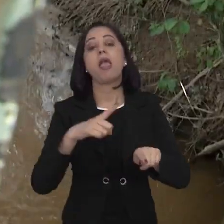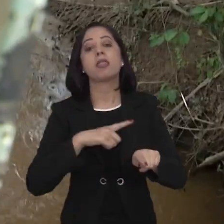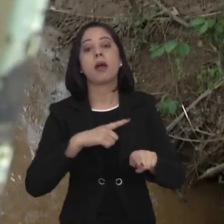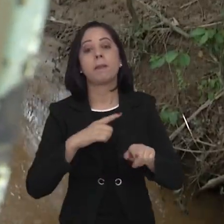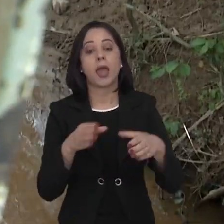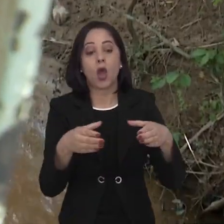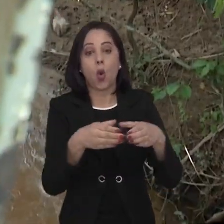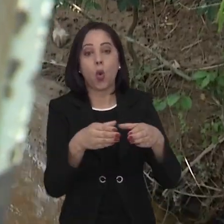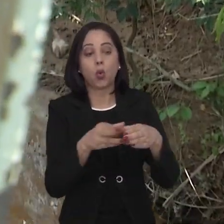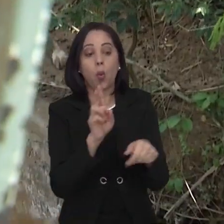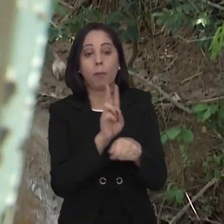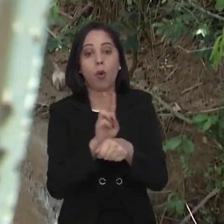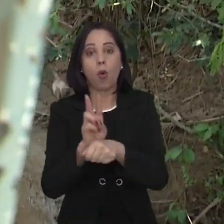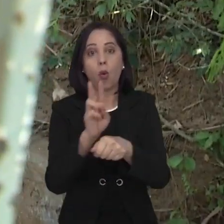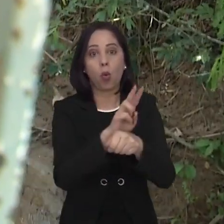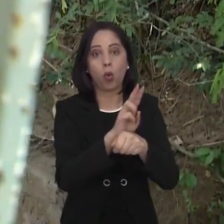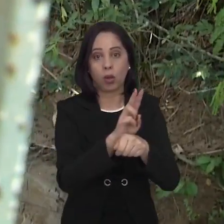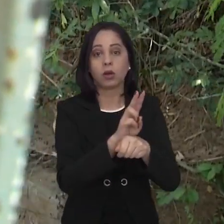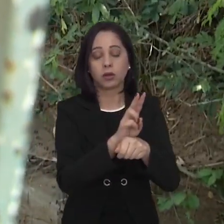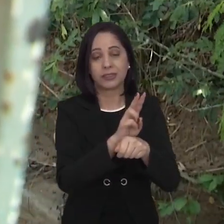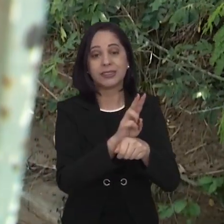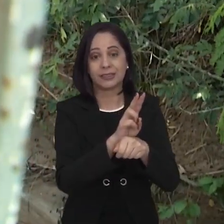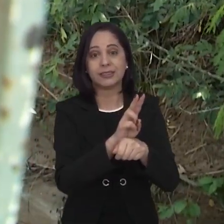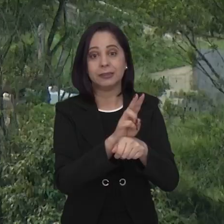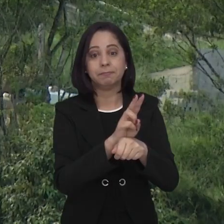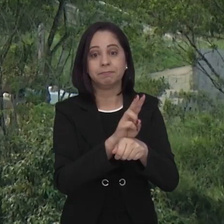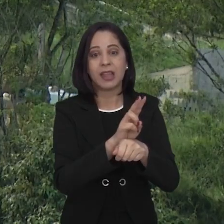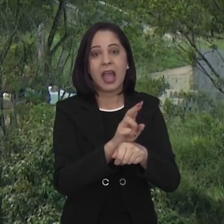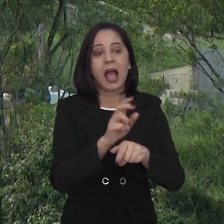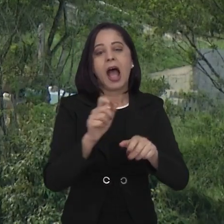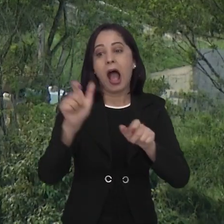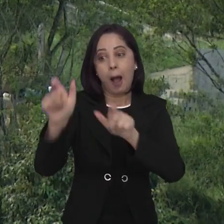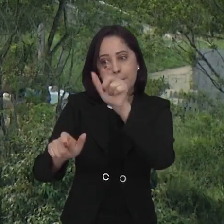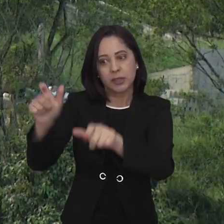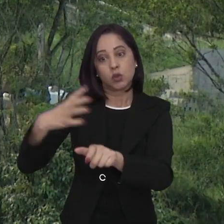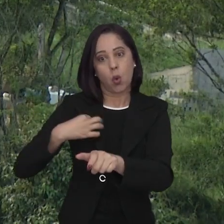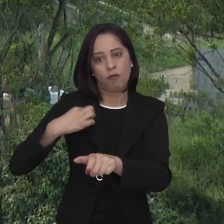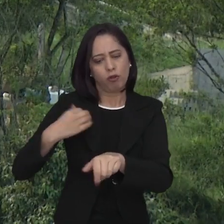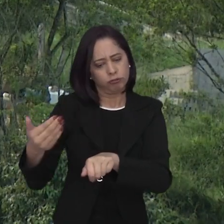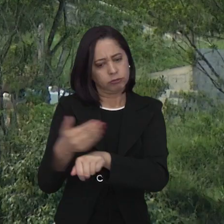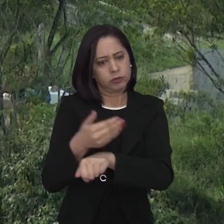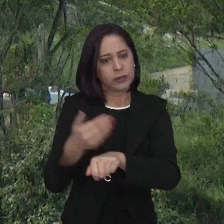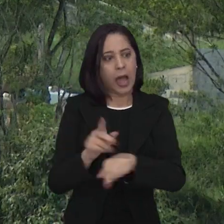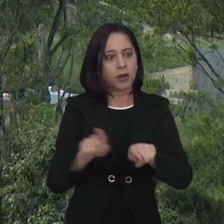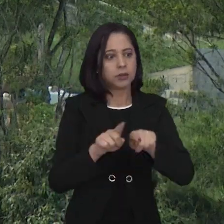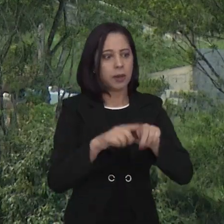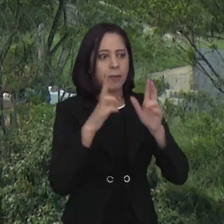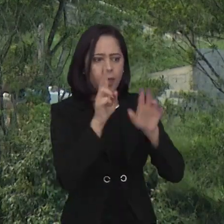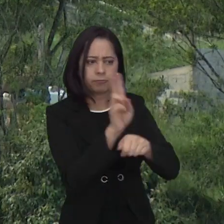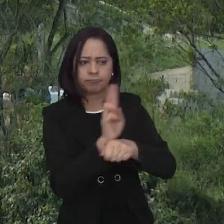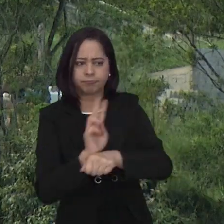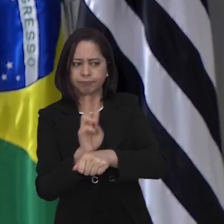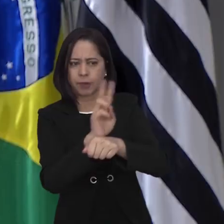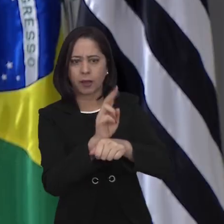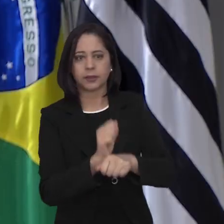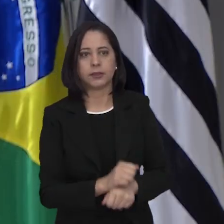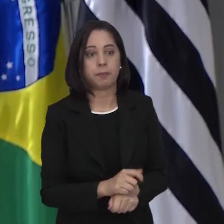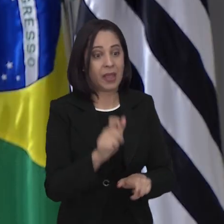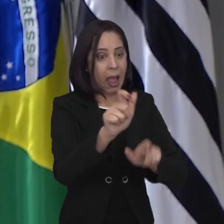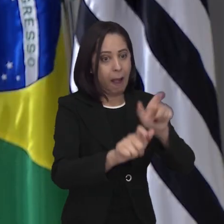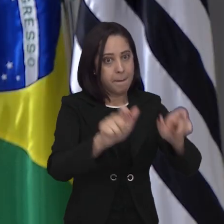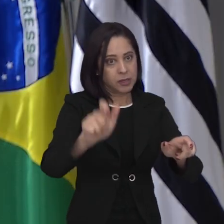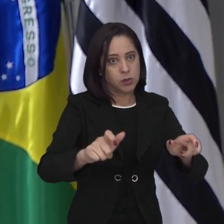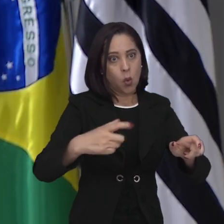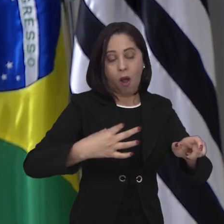os Núcleos de Proteção da Defesa Civil, formados por moradores voluntários que também auxiliam esse trabalho. Esses